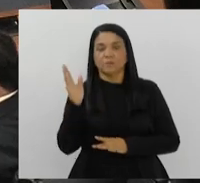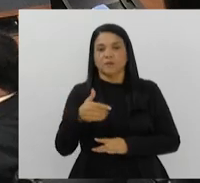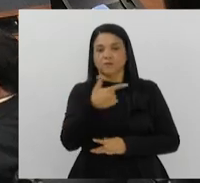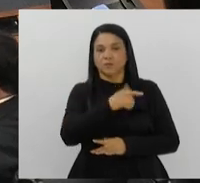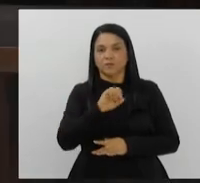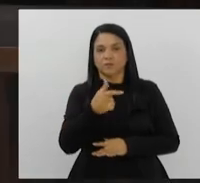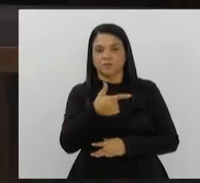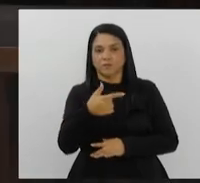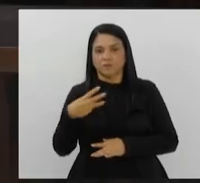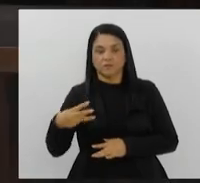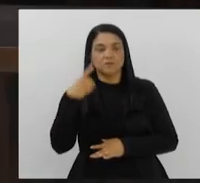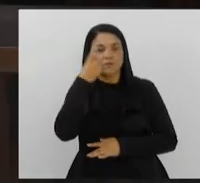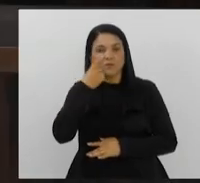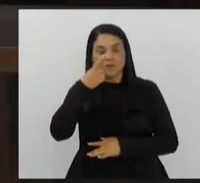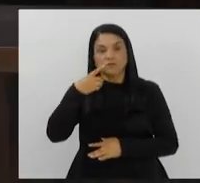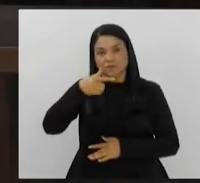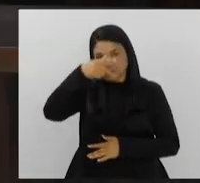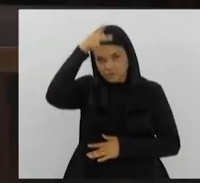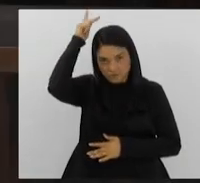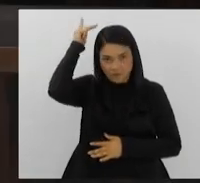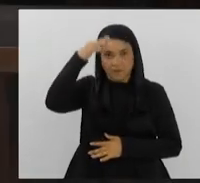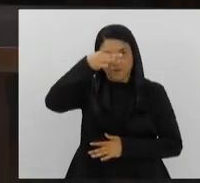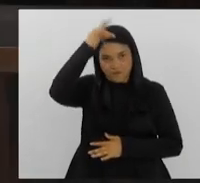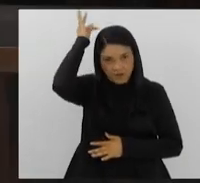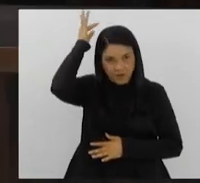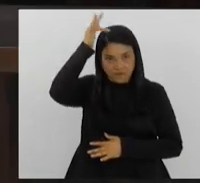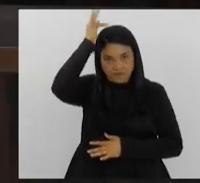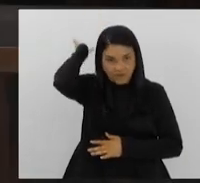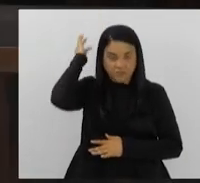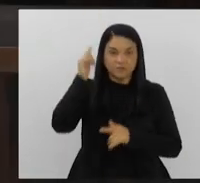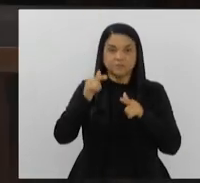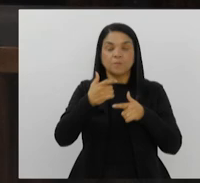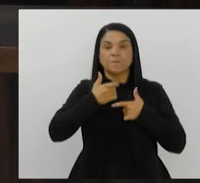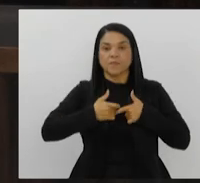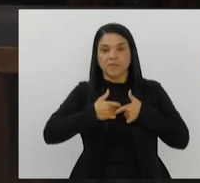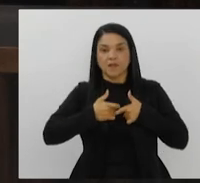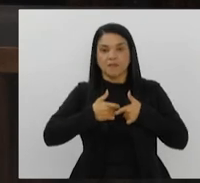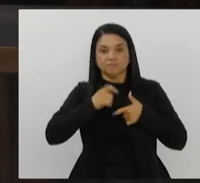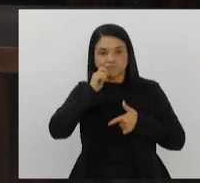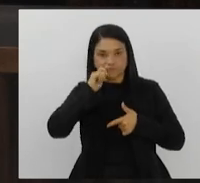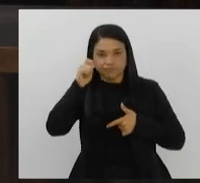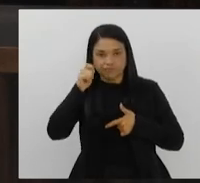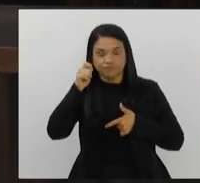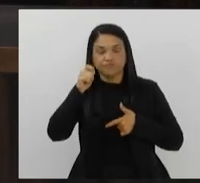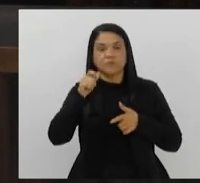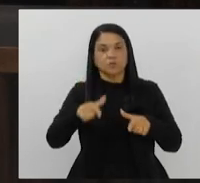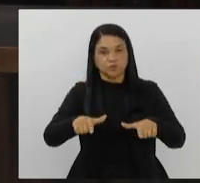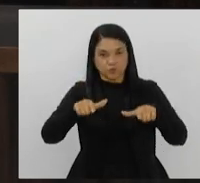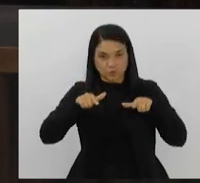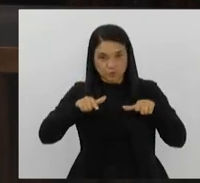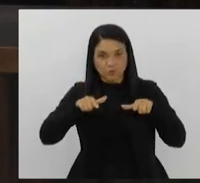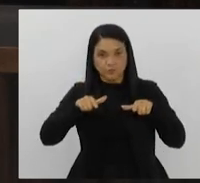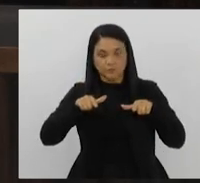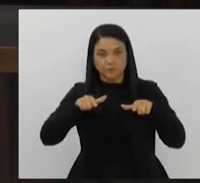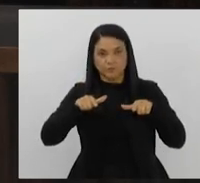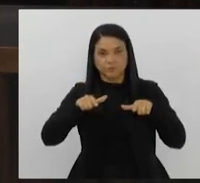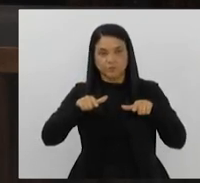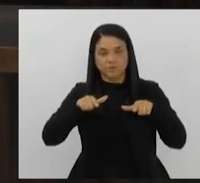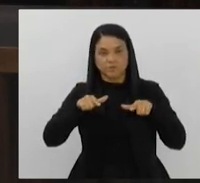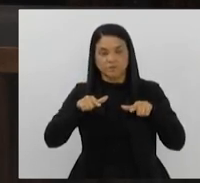542/2023, de autoria do deputado Fred Pacheco, que concede a medalha Tiradentes e o seu respectivo diploma